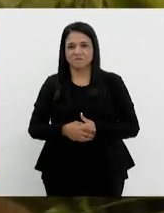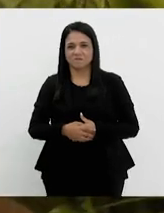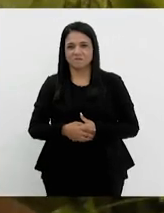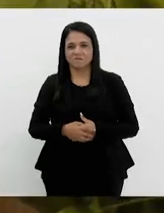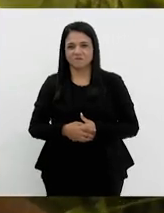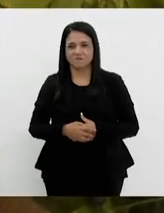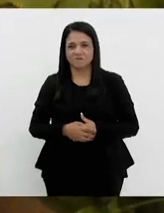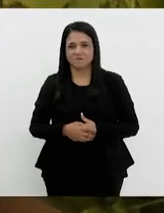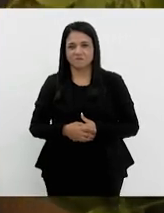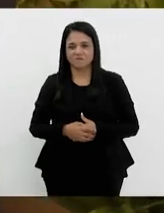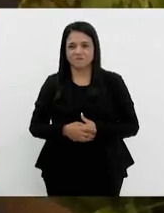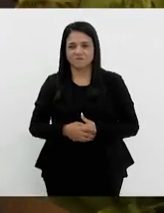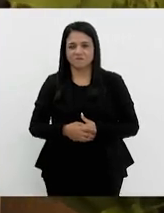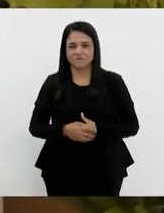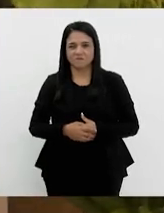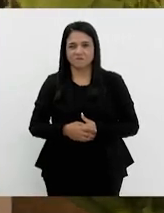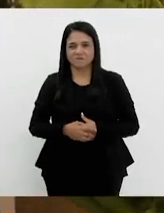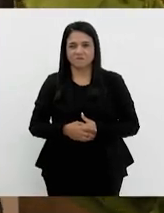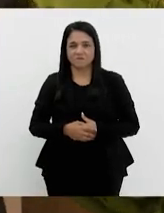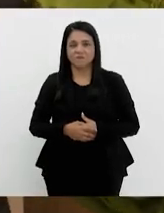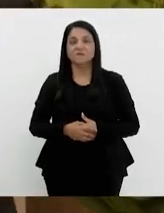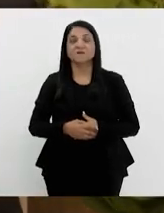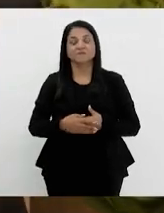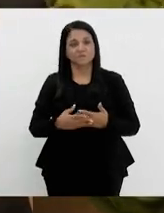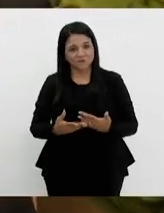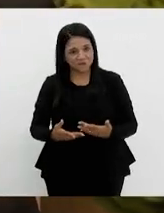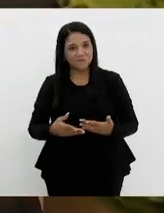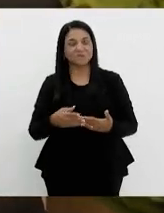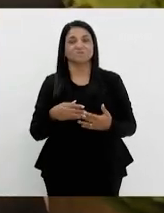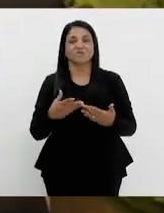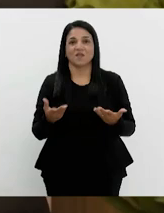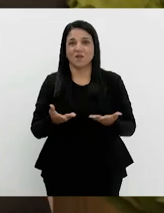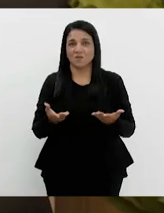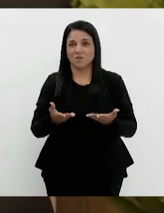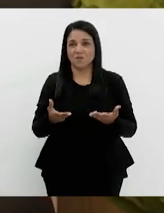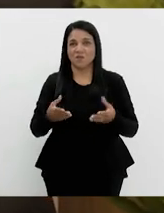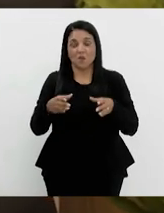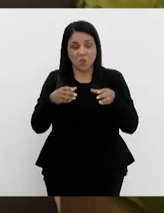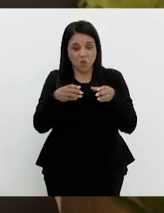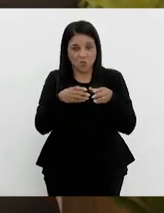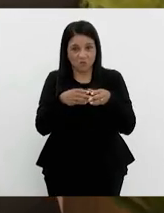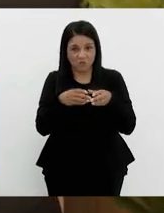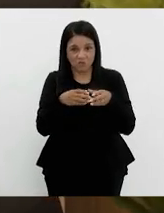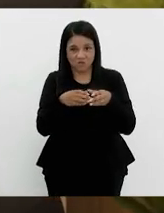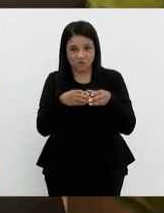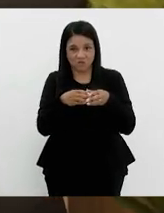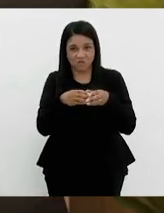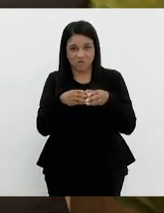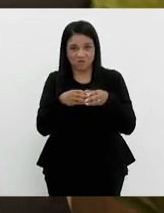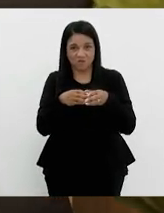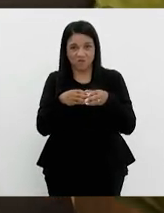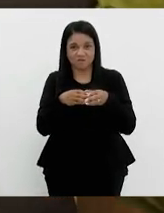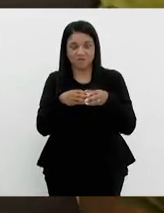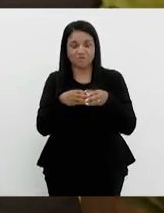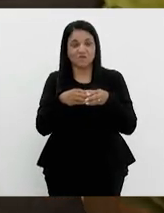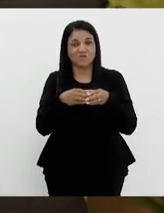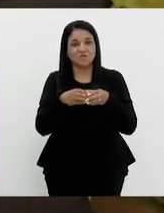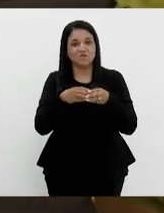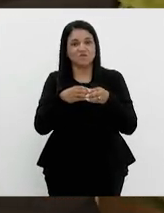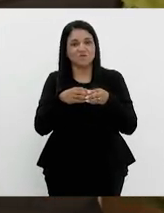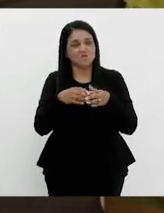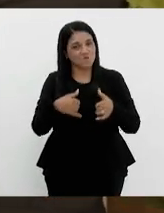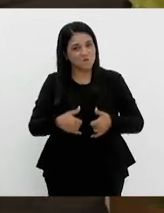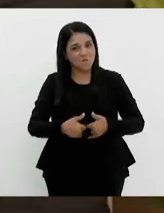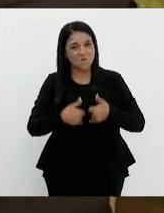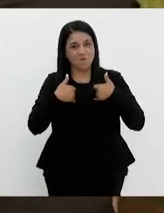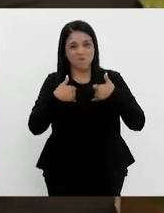Omar muito bem então agora o conselho em si começamos com muita honra nesse dia de